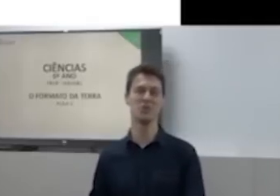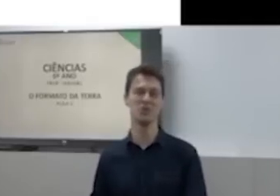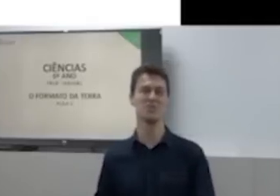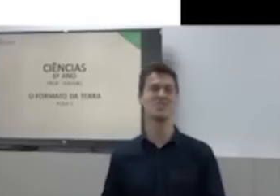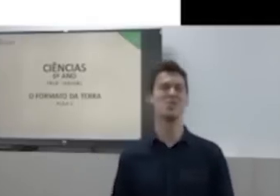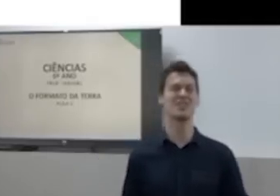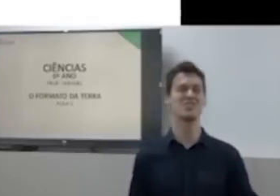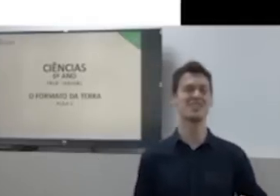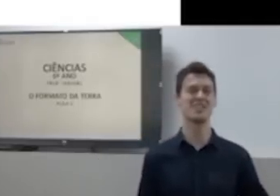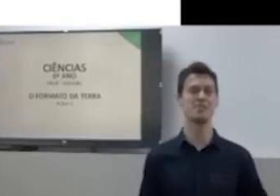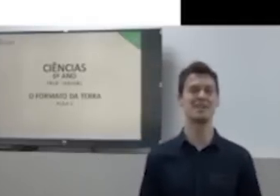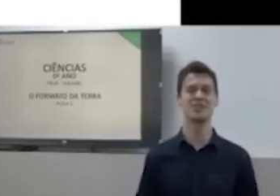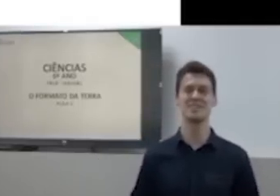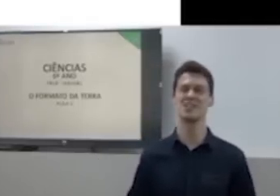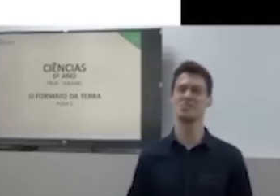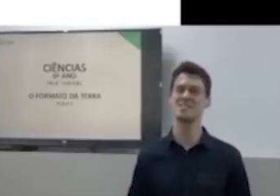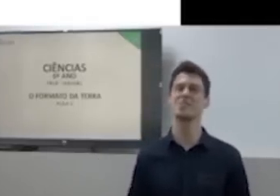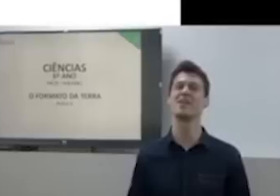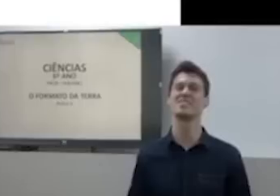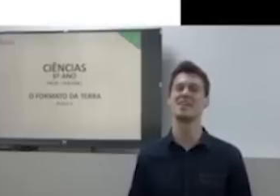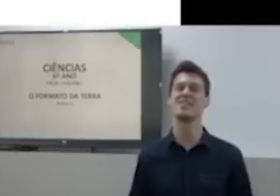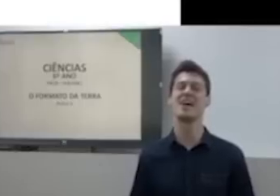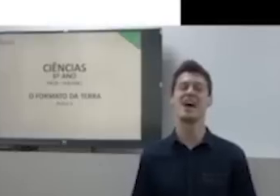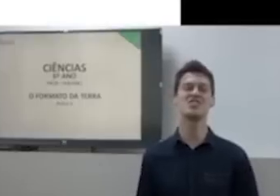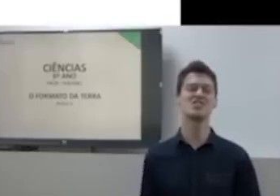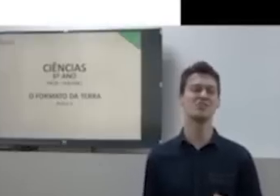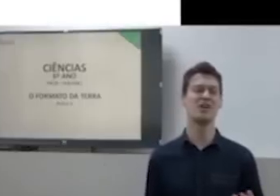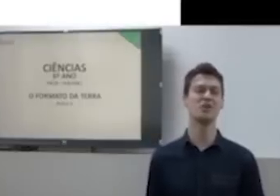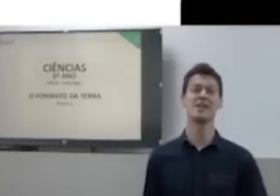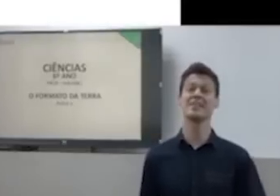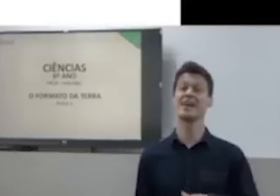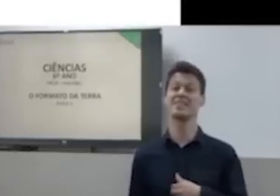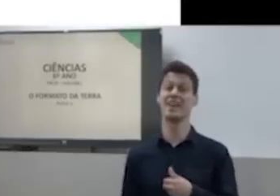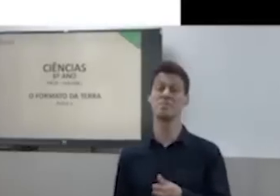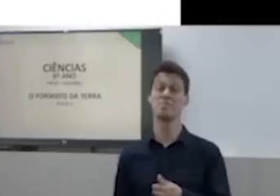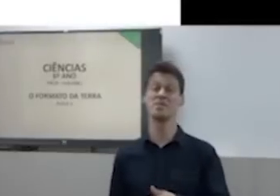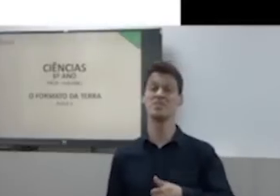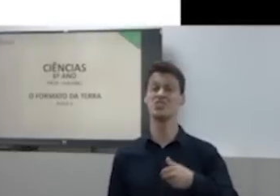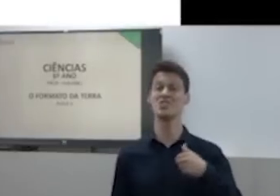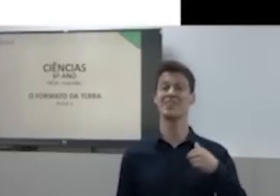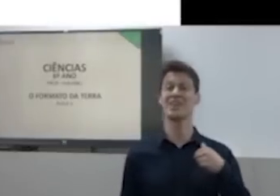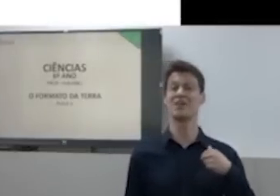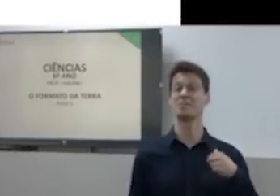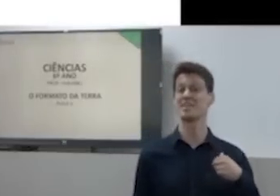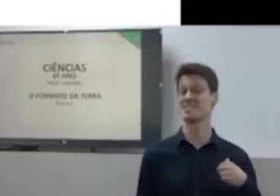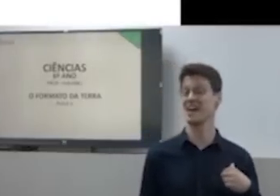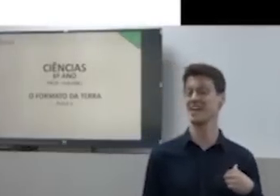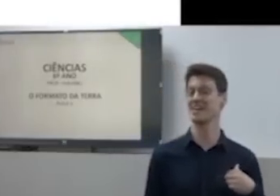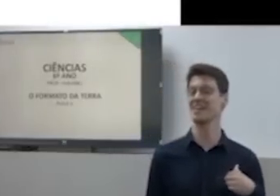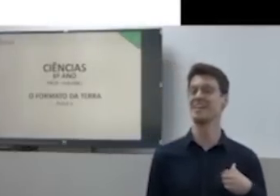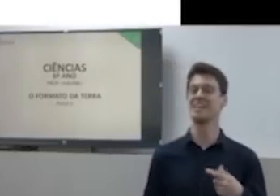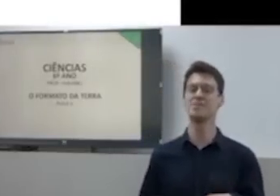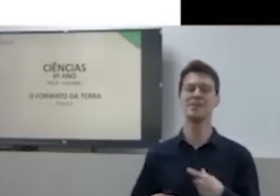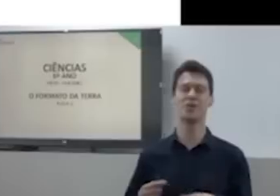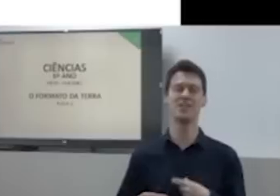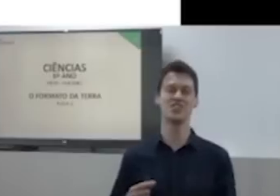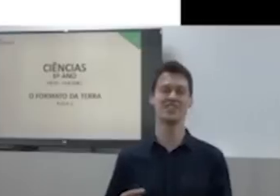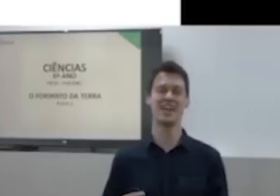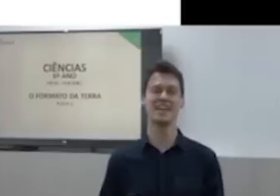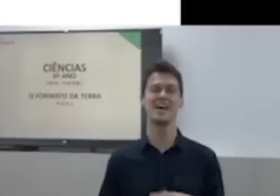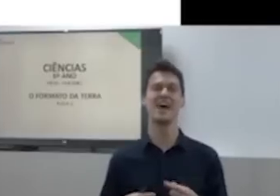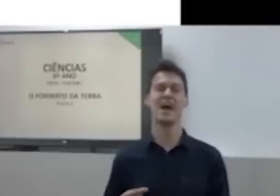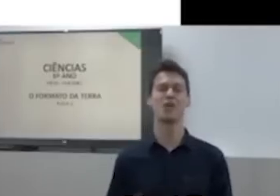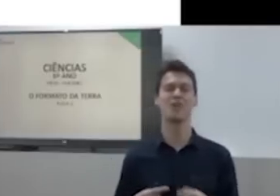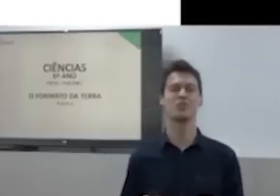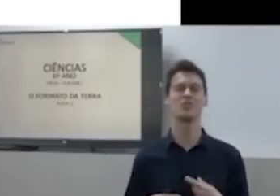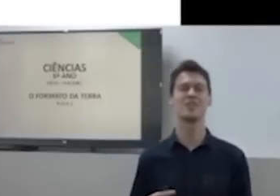nossos conteúdos, o que a gente vai trabalhando, eles têm uma sequência? A gente já falou da Terra primitiva na aula passada, lembra da